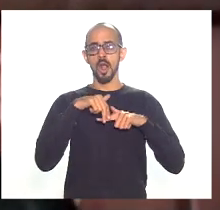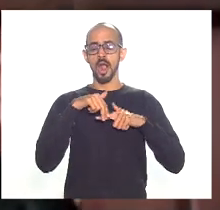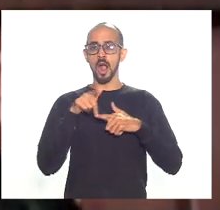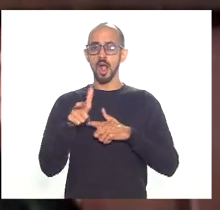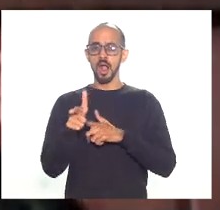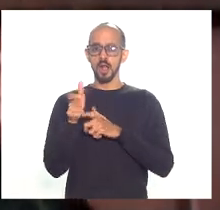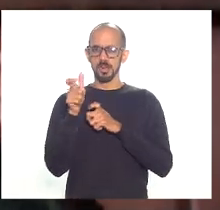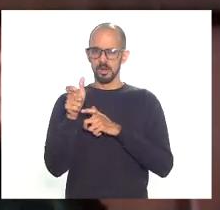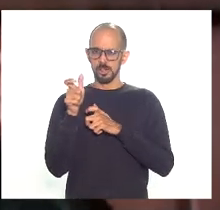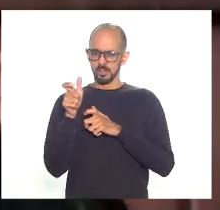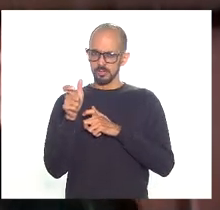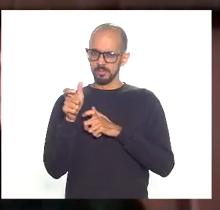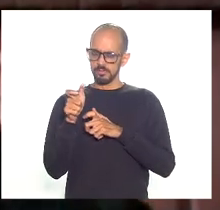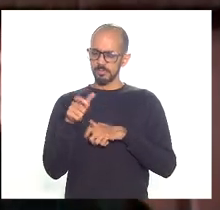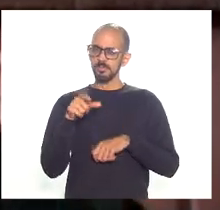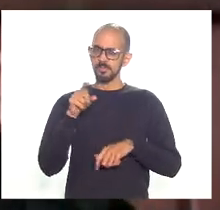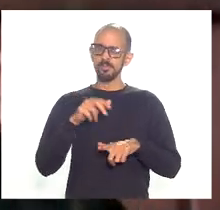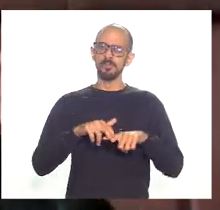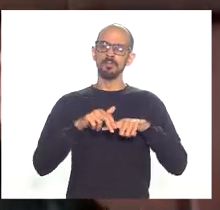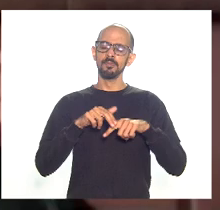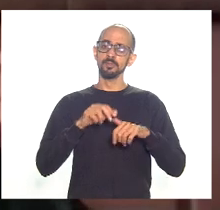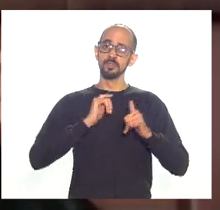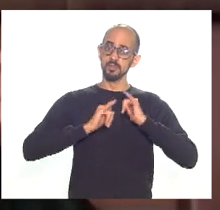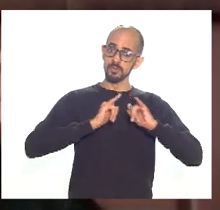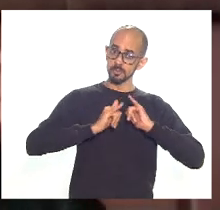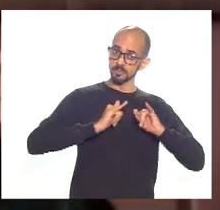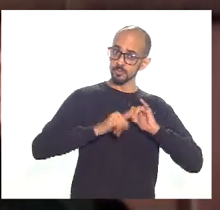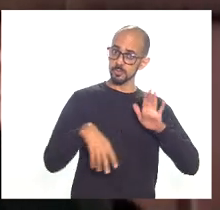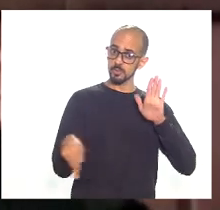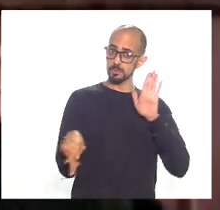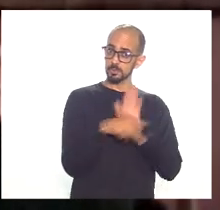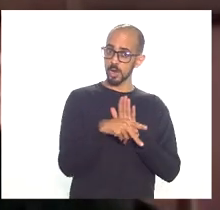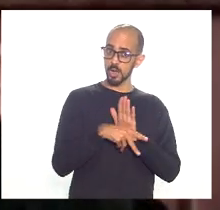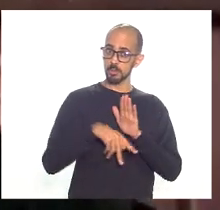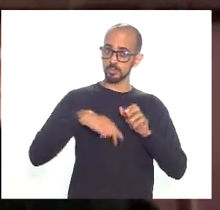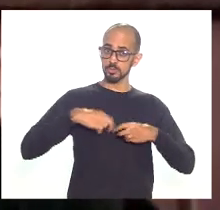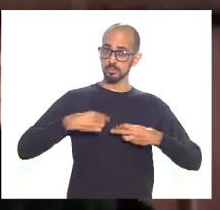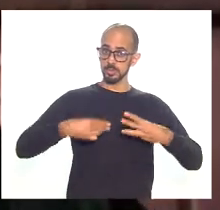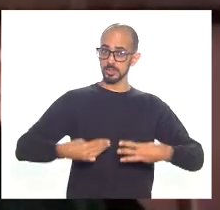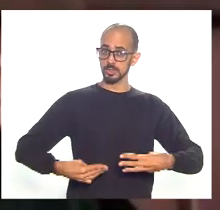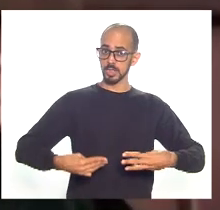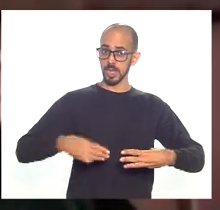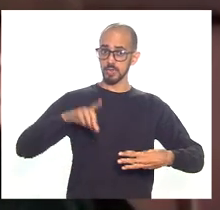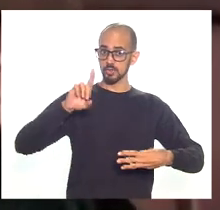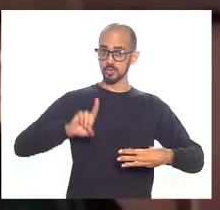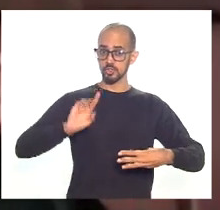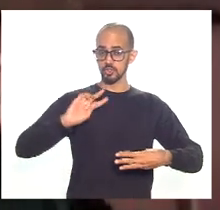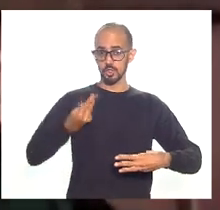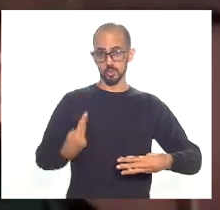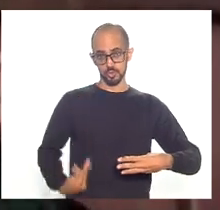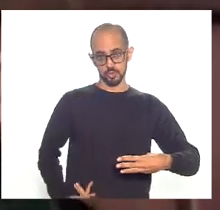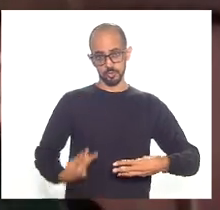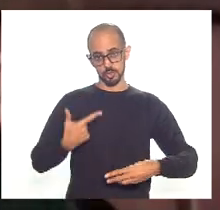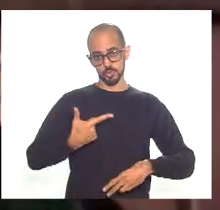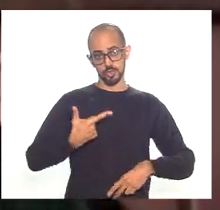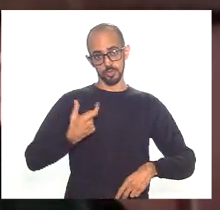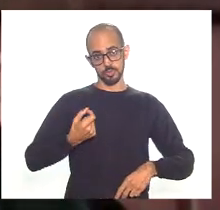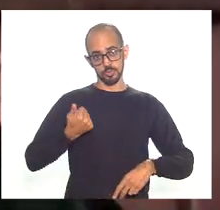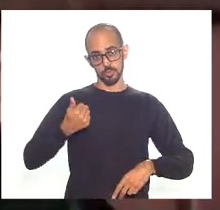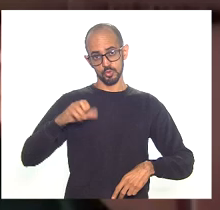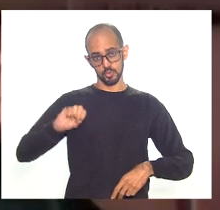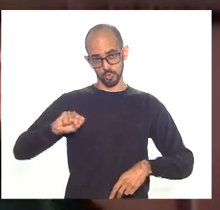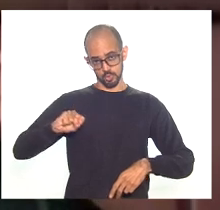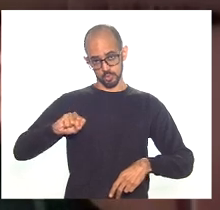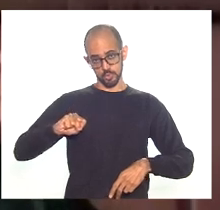arma de fogo, segundo dados do Ministério dos Direitos Humanos, em 2018. No estado do Rio de